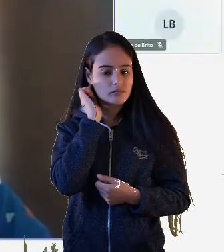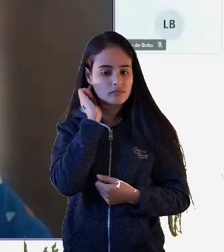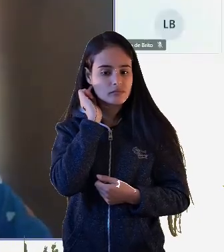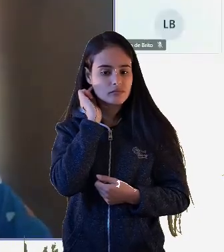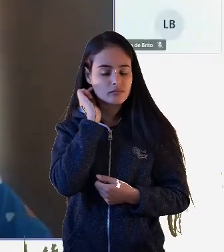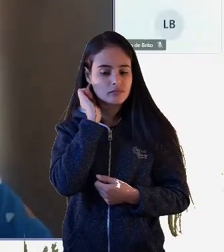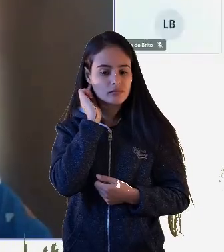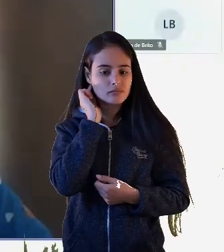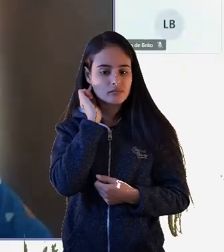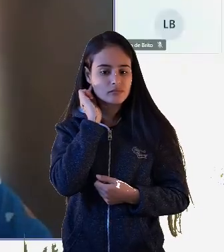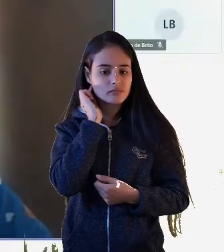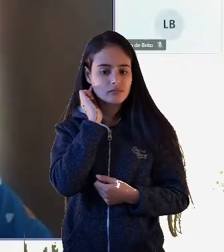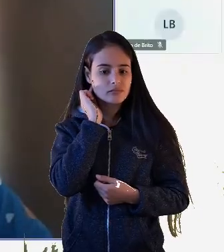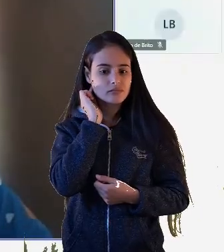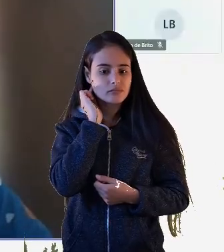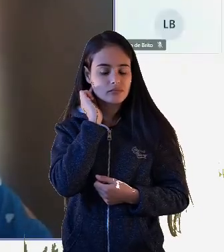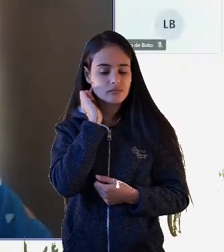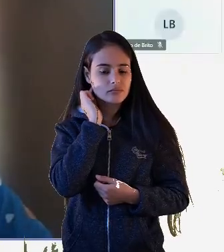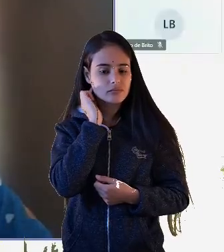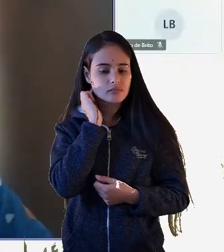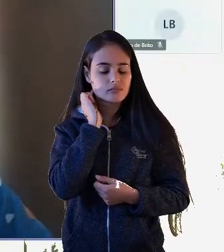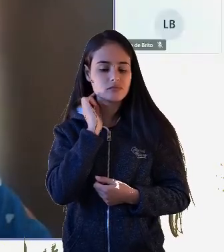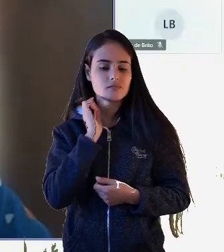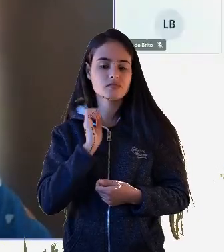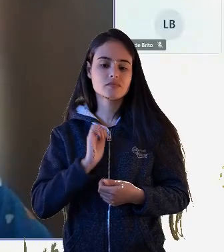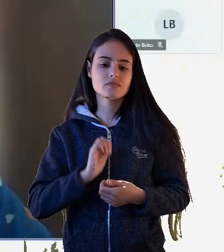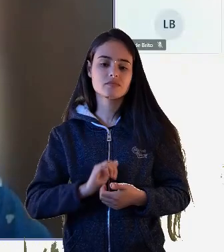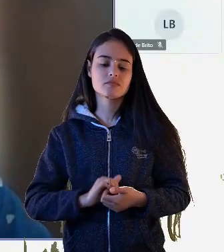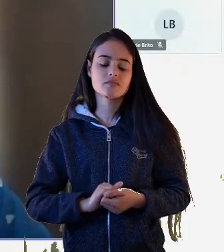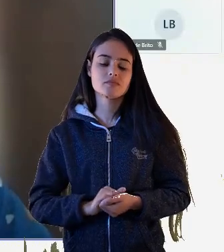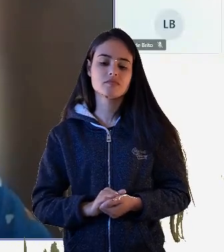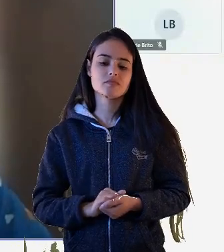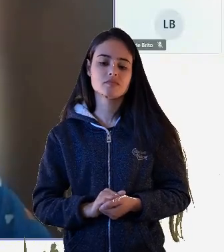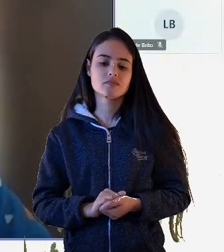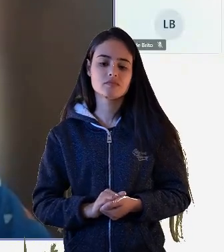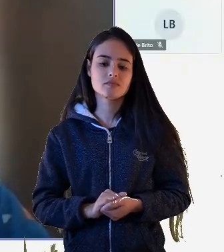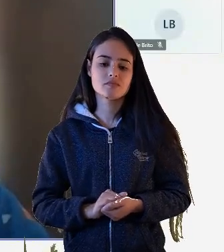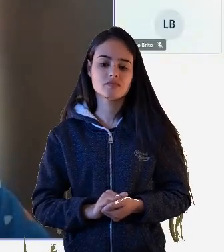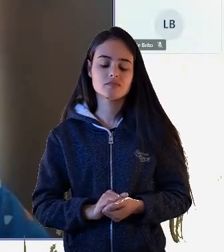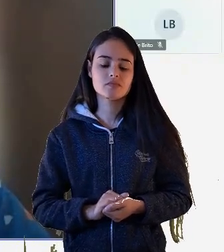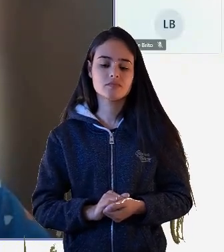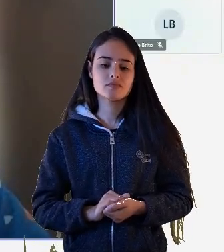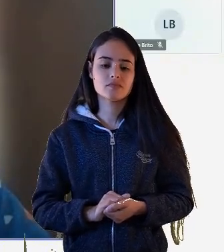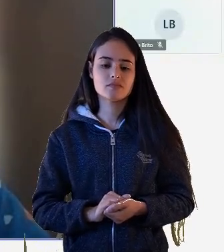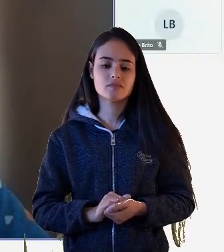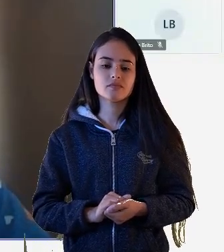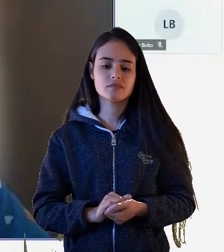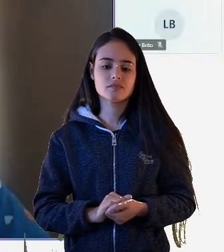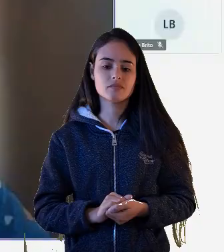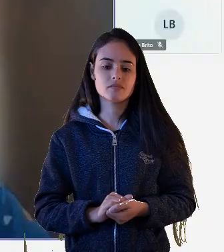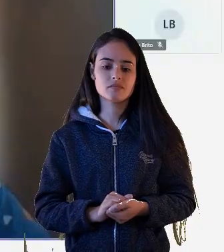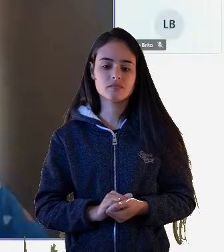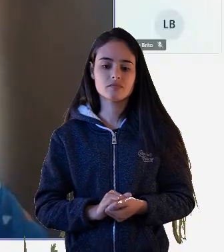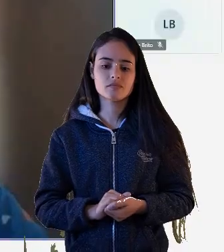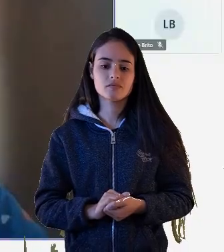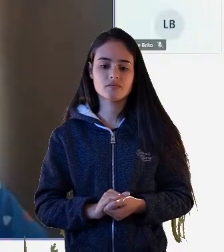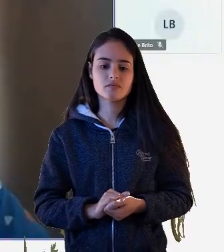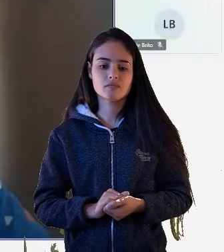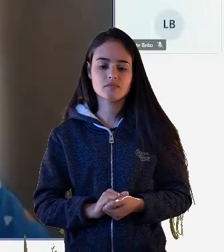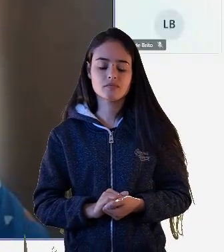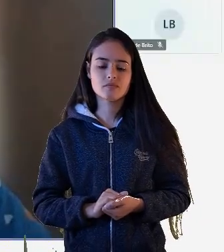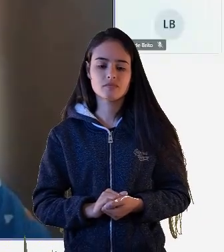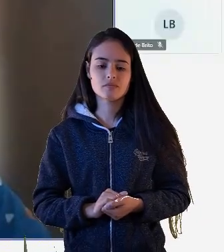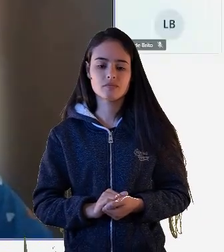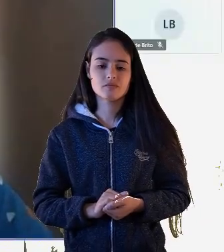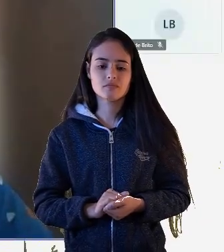diferentes, mas com os mesmos interesses, né? De que essa sociedade enxergue isso a tempo,